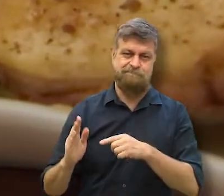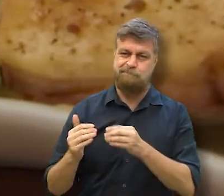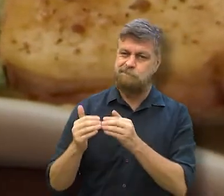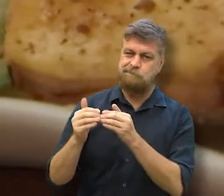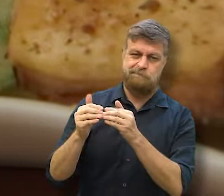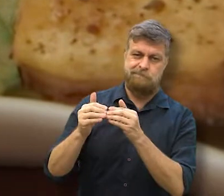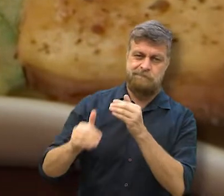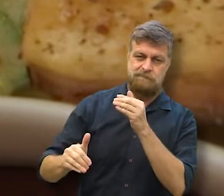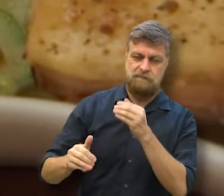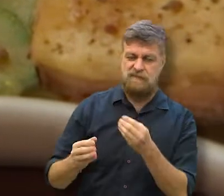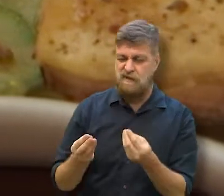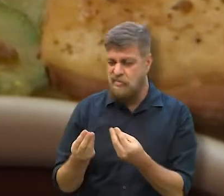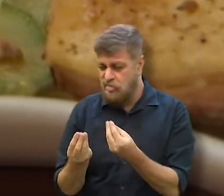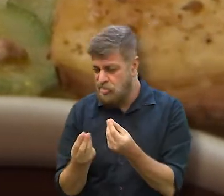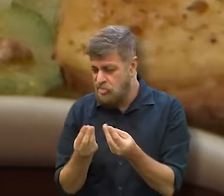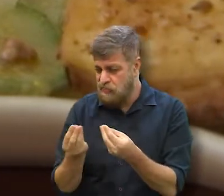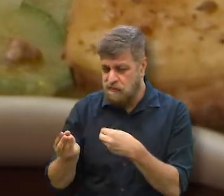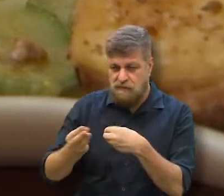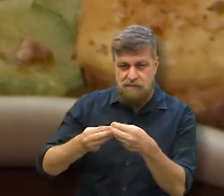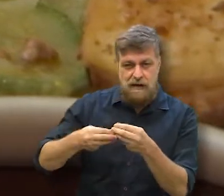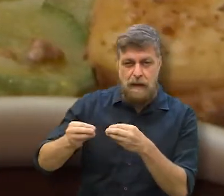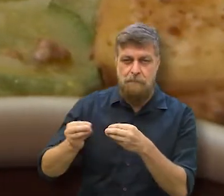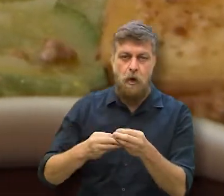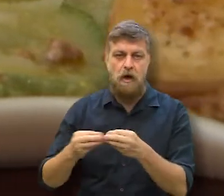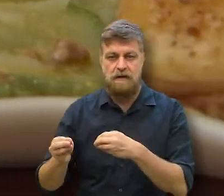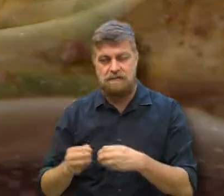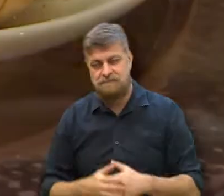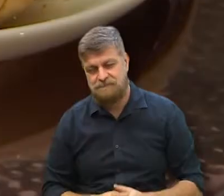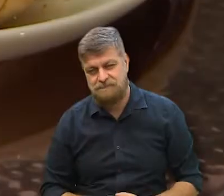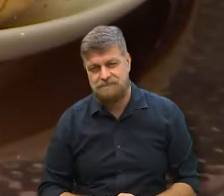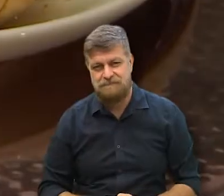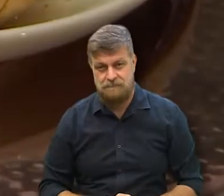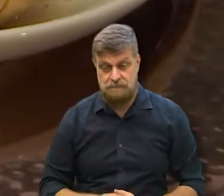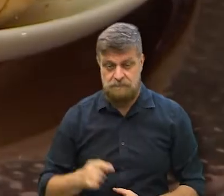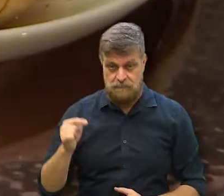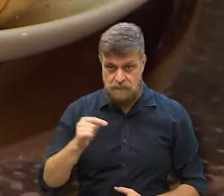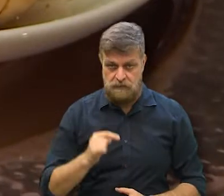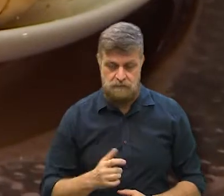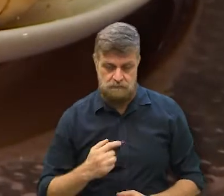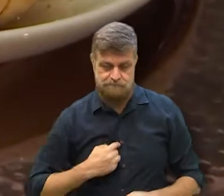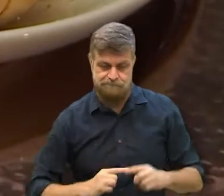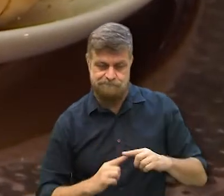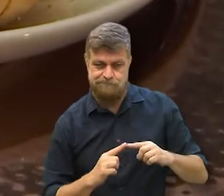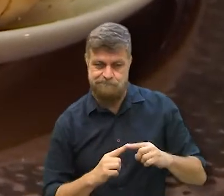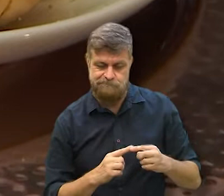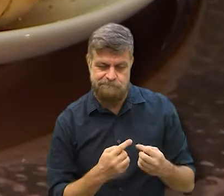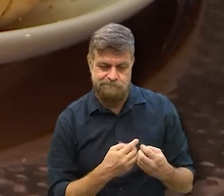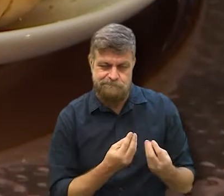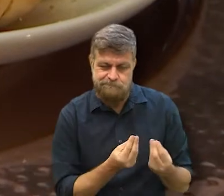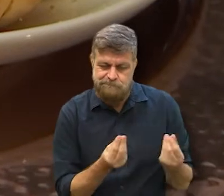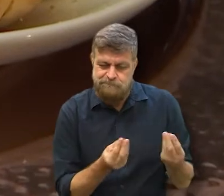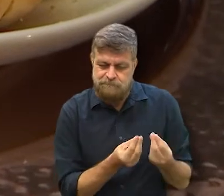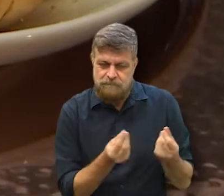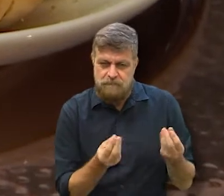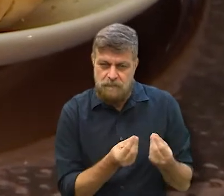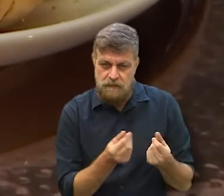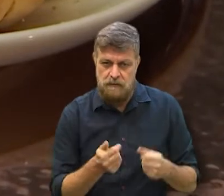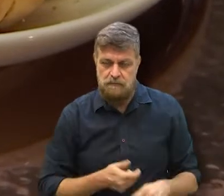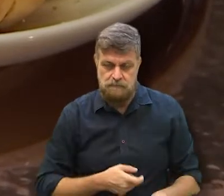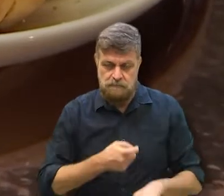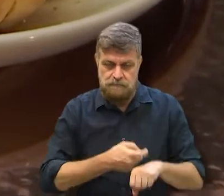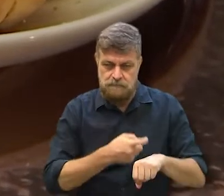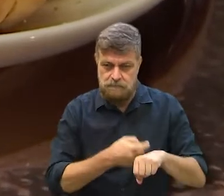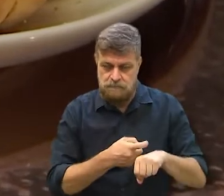ela fica mole, ela não fica crocante. Entendi. Então essa textura,